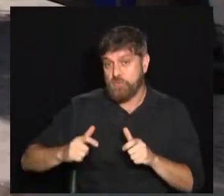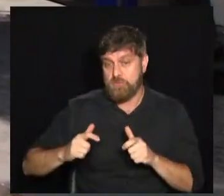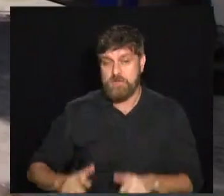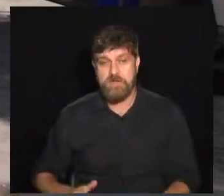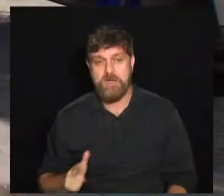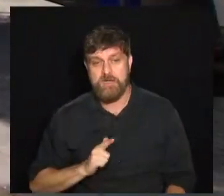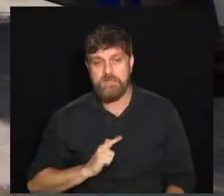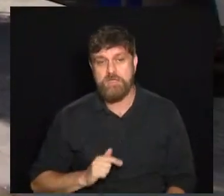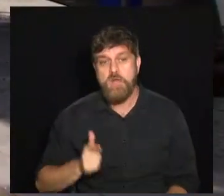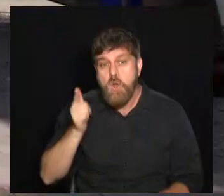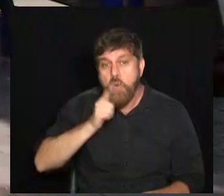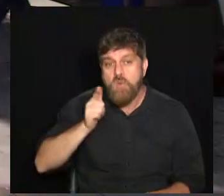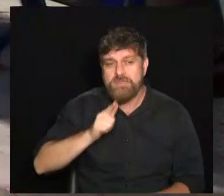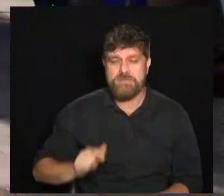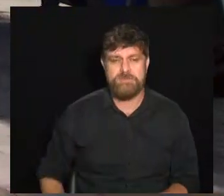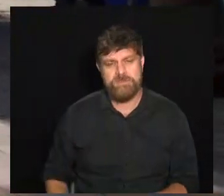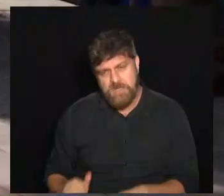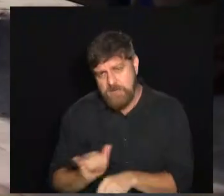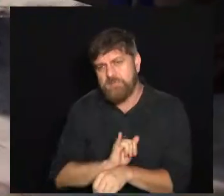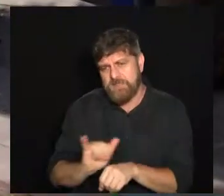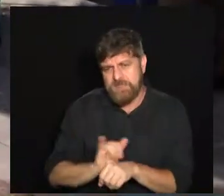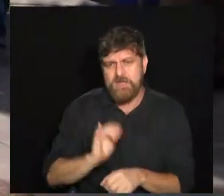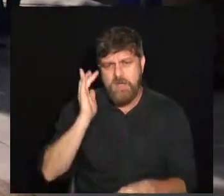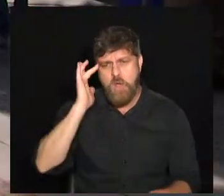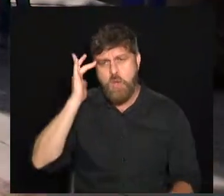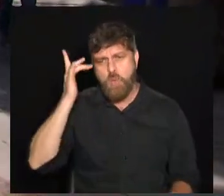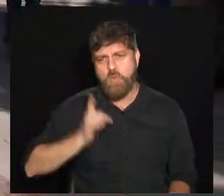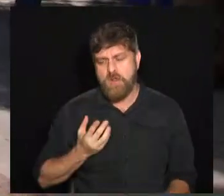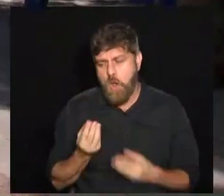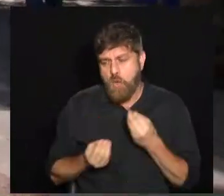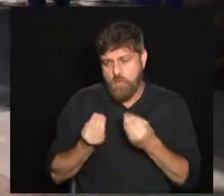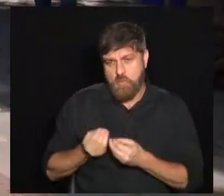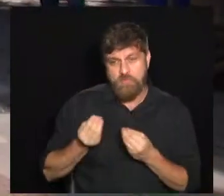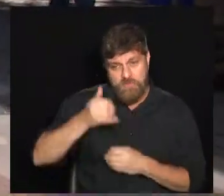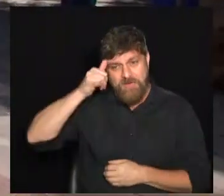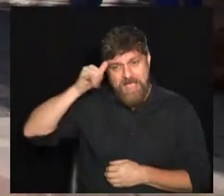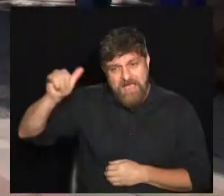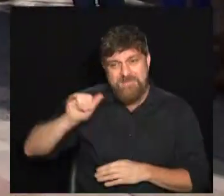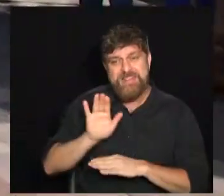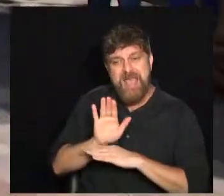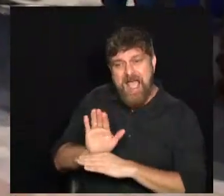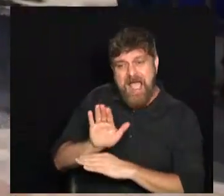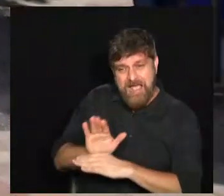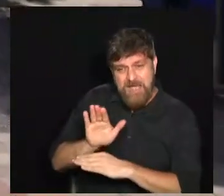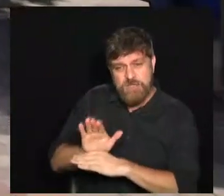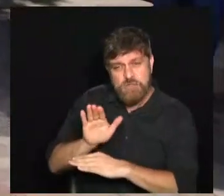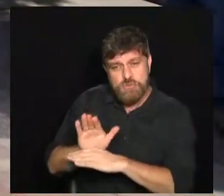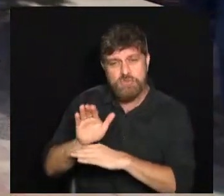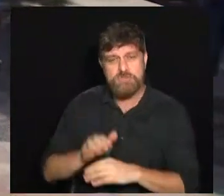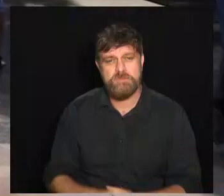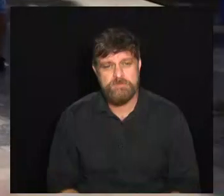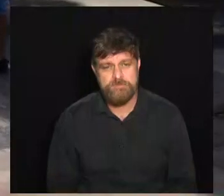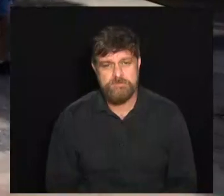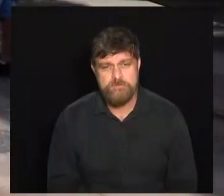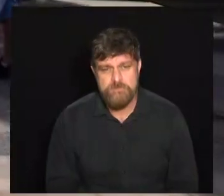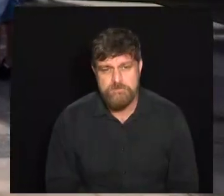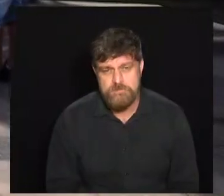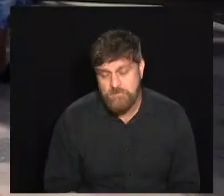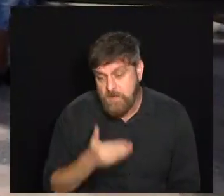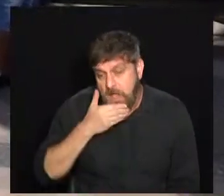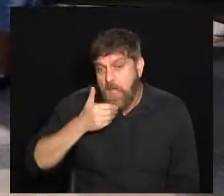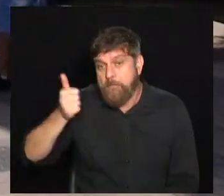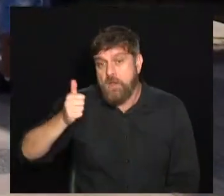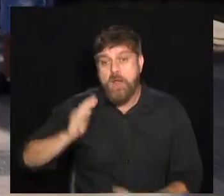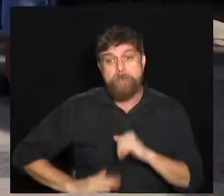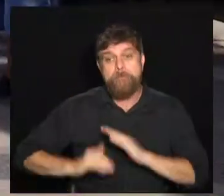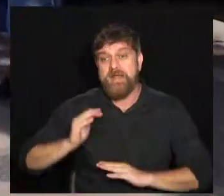para poder... Acho que é uma maneira aí preventiva, de ajuda, mas a melhor ajuda mesmo